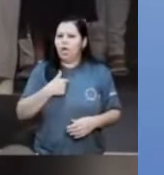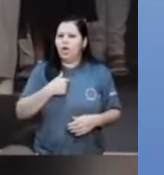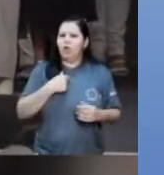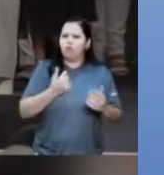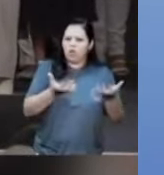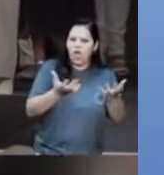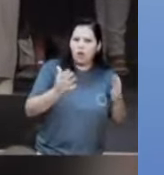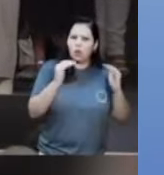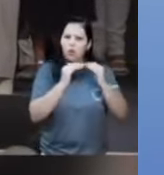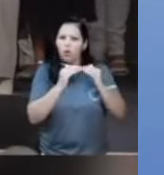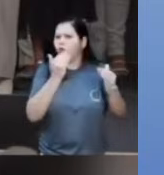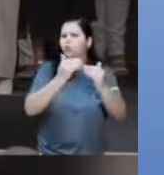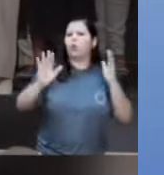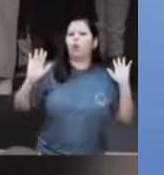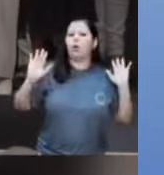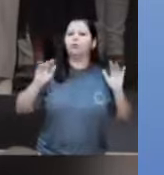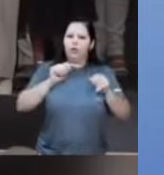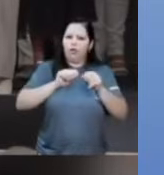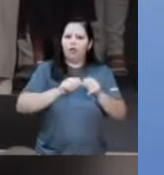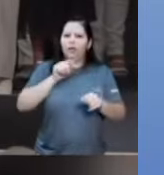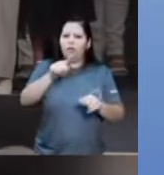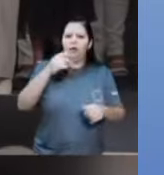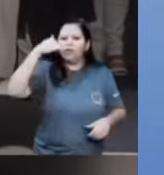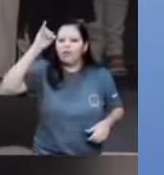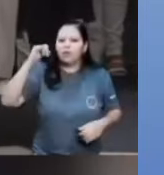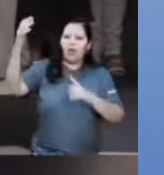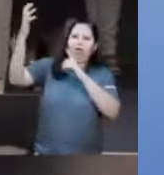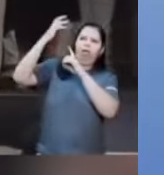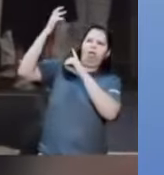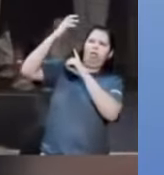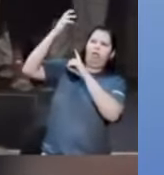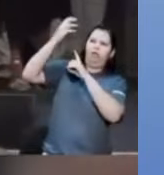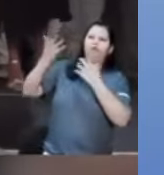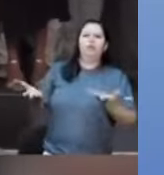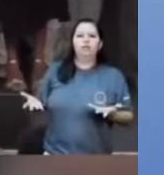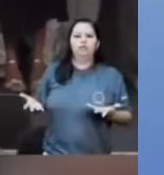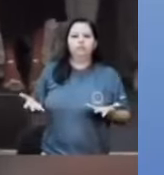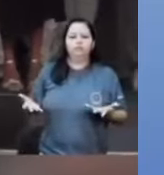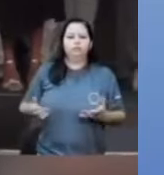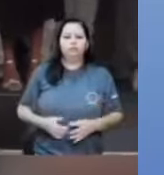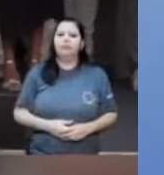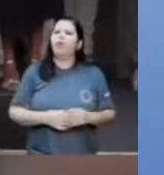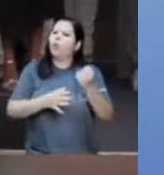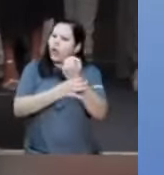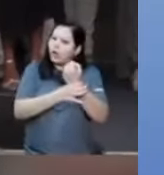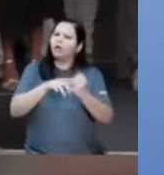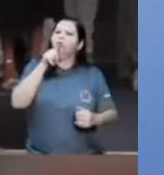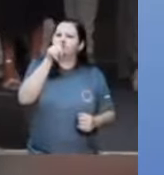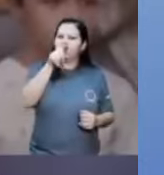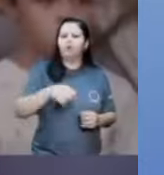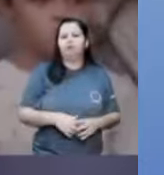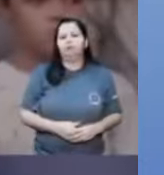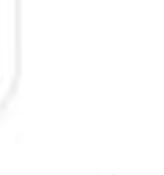Faça isso que você não vai ser manipulado por ninguém eu garanto para você